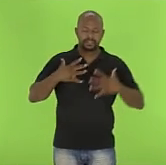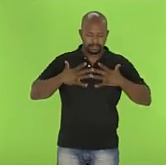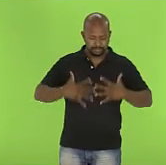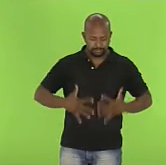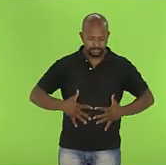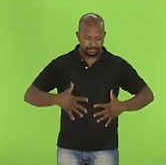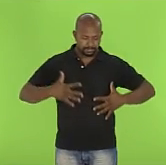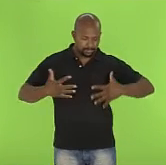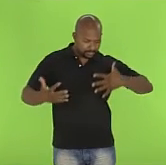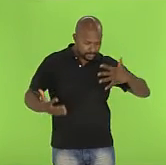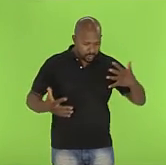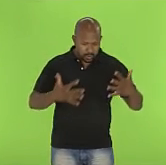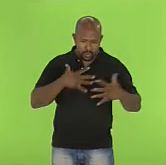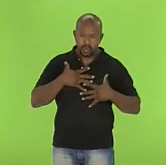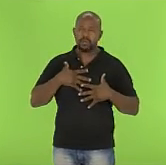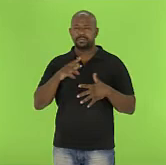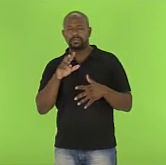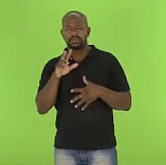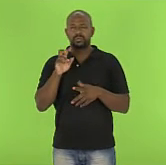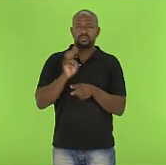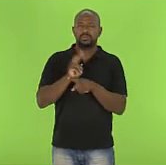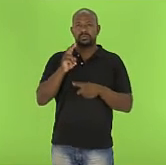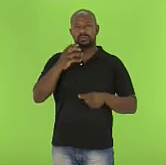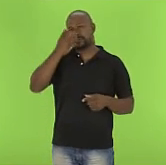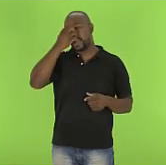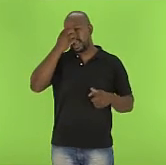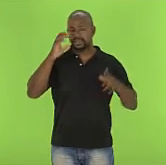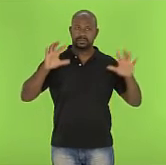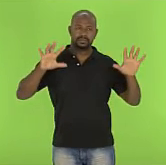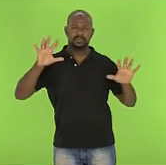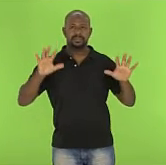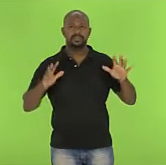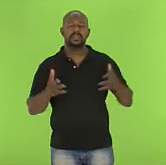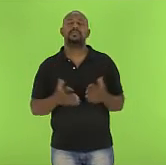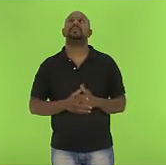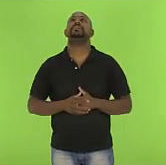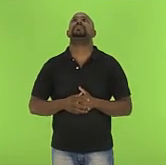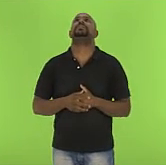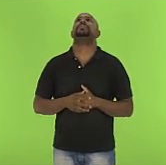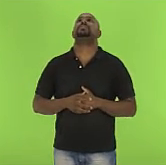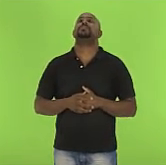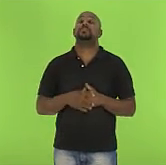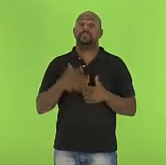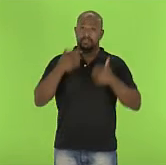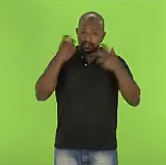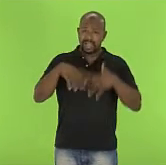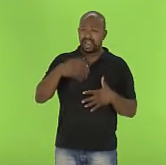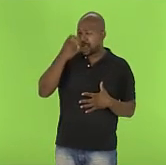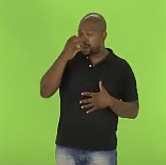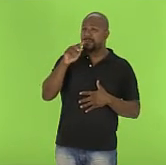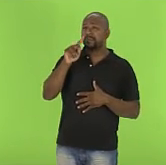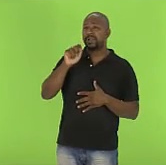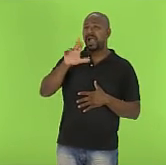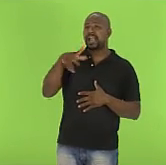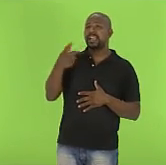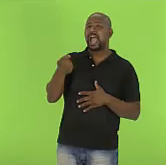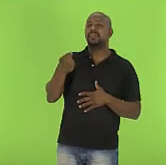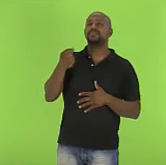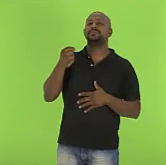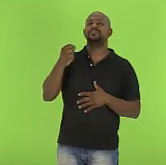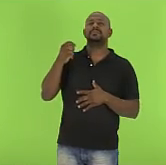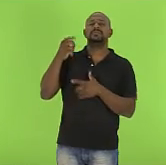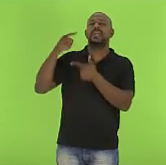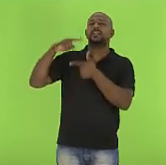precisava desse tom, que é um pouco o tom do palhaço, sabe? Então... E quando a gente fala palhaço, não é o